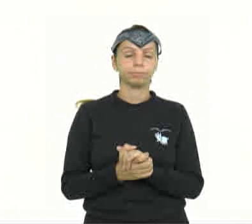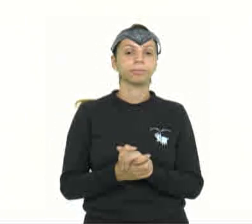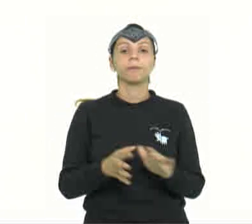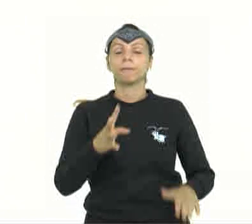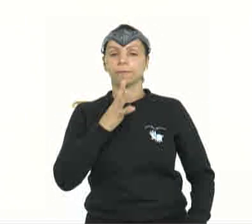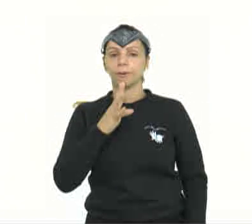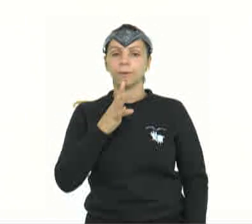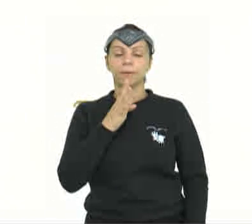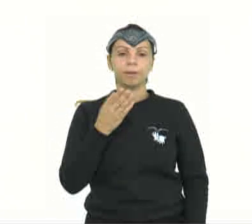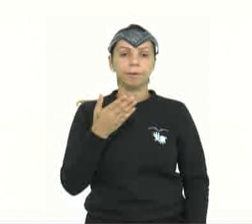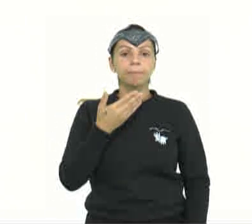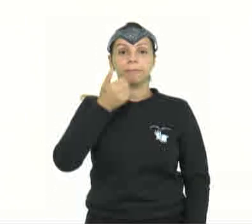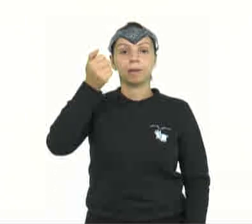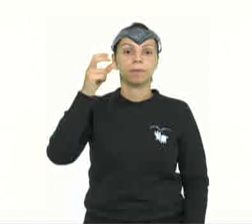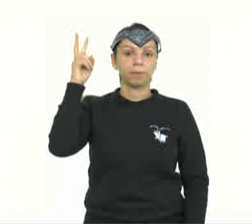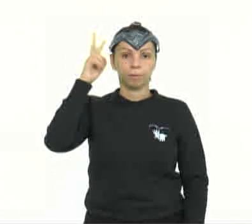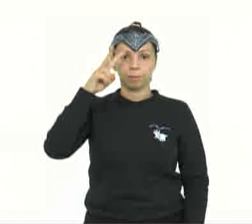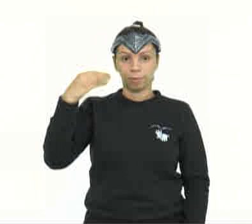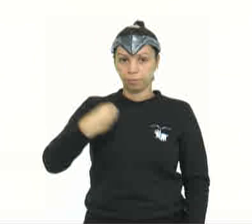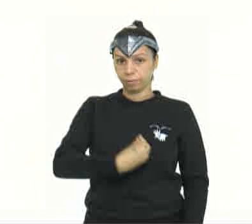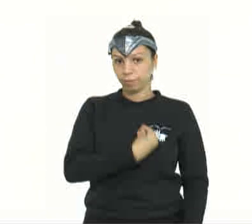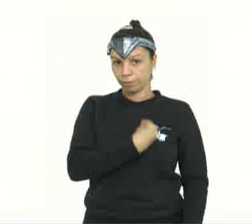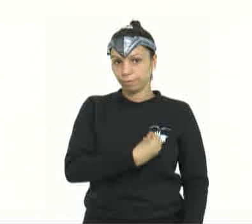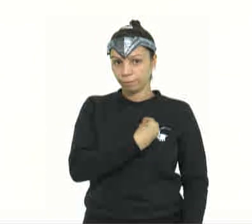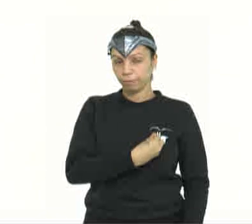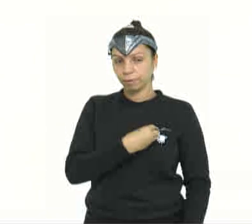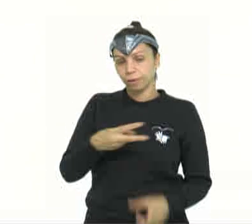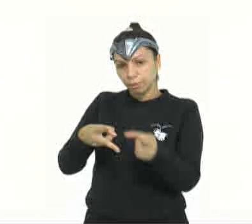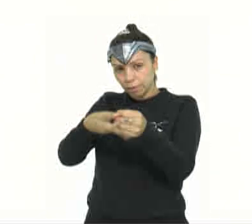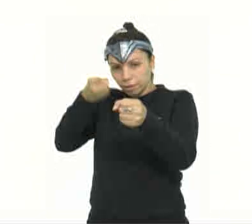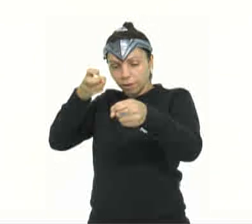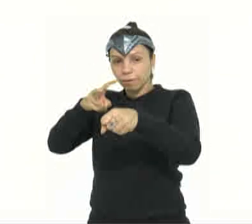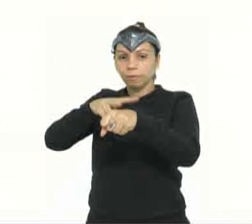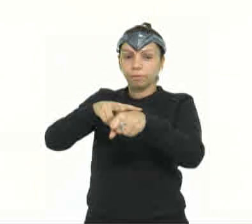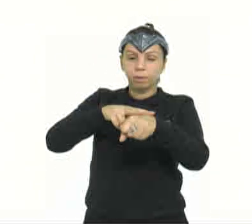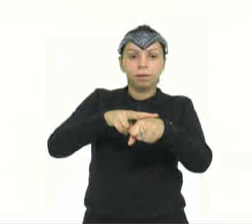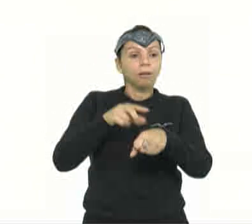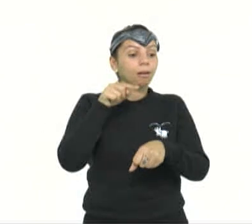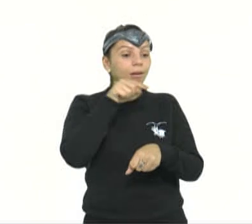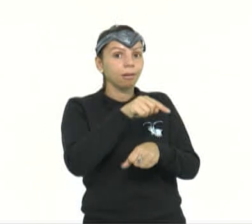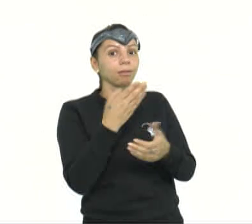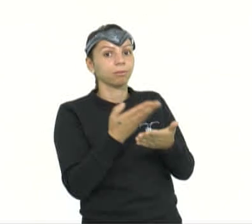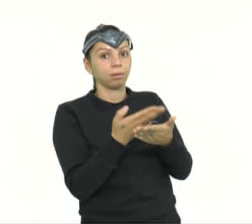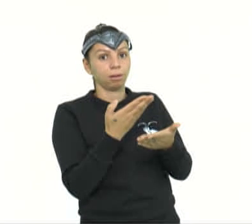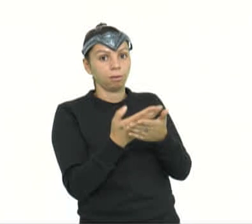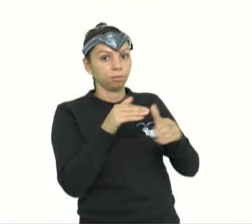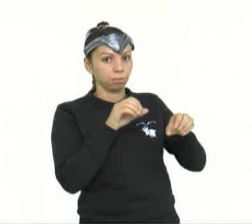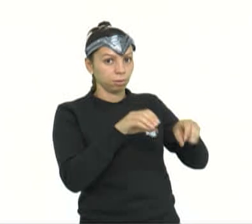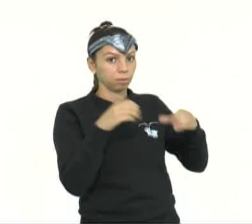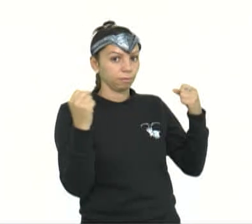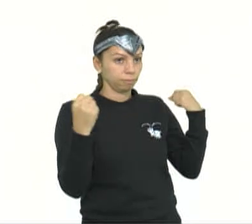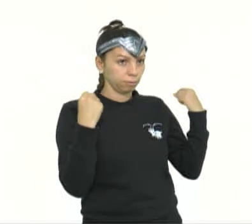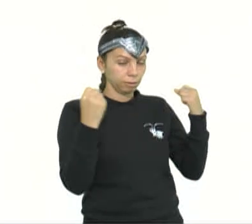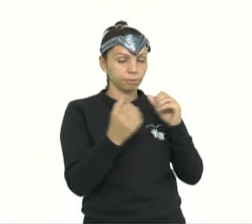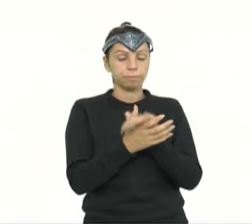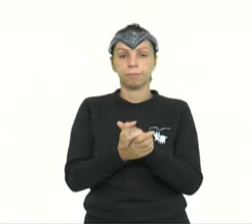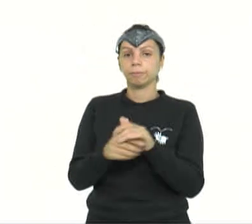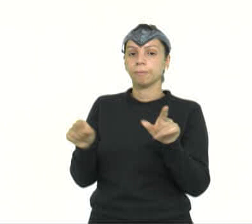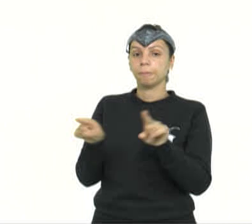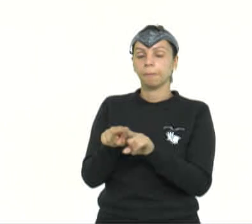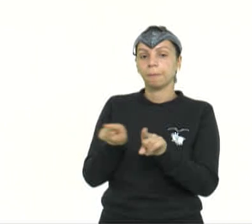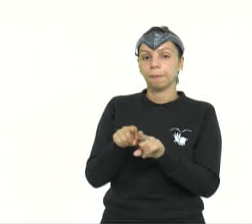conhecer bem melhor a história de vida do Arqueiro Verde lá na aulinha de Educação Física. E também vamos trabalhar